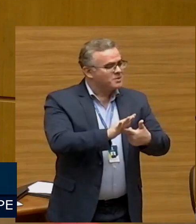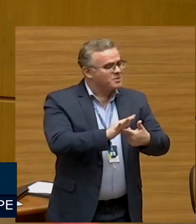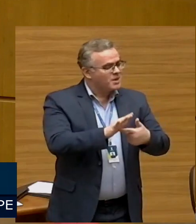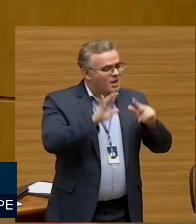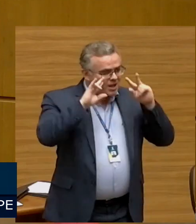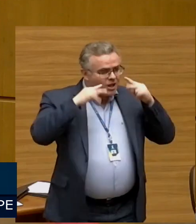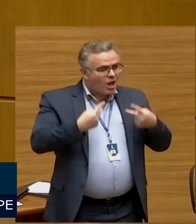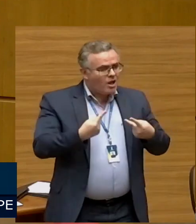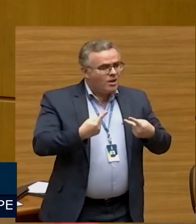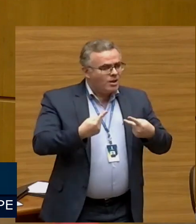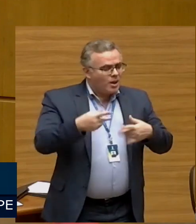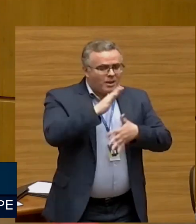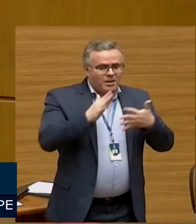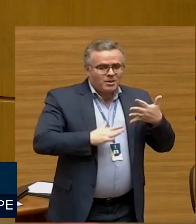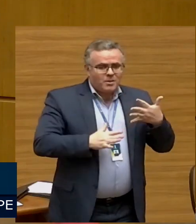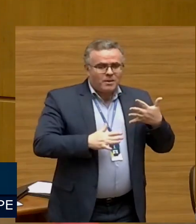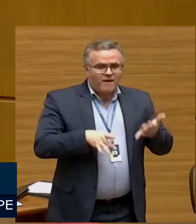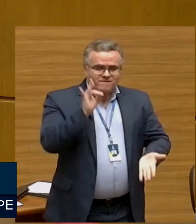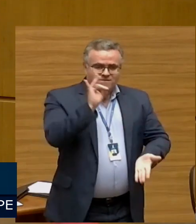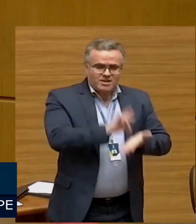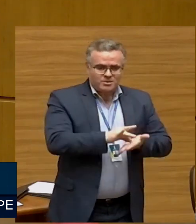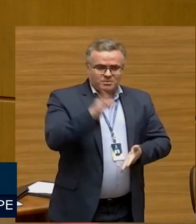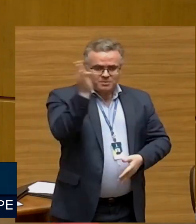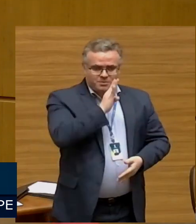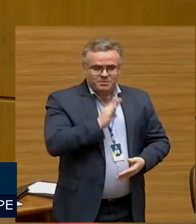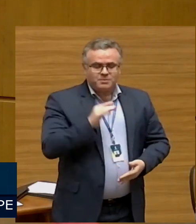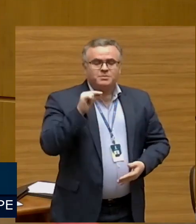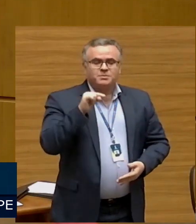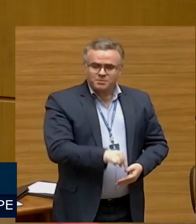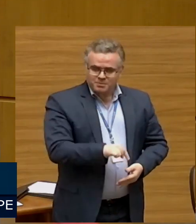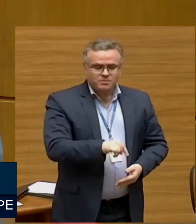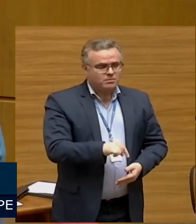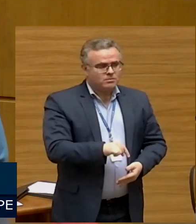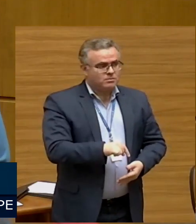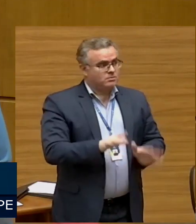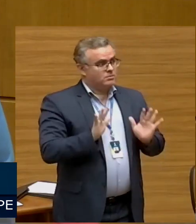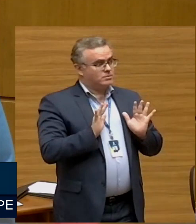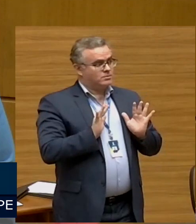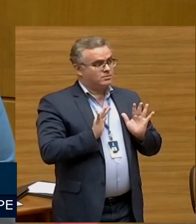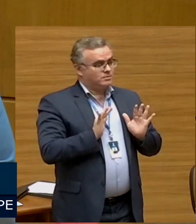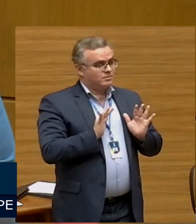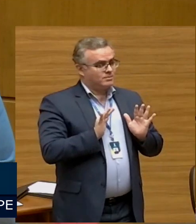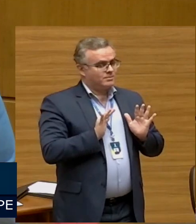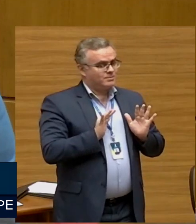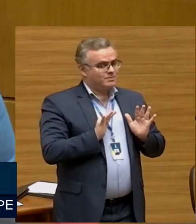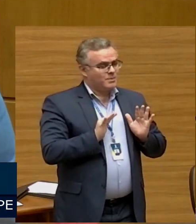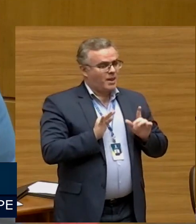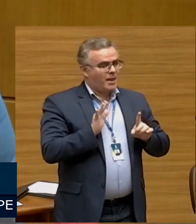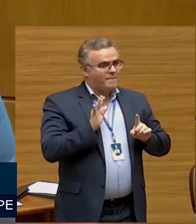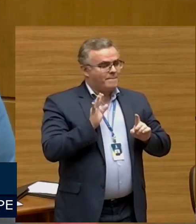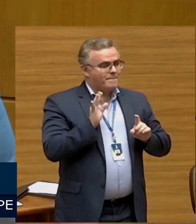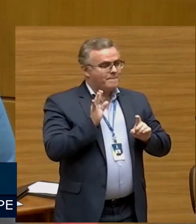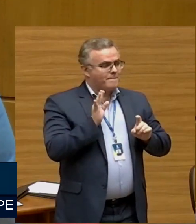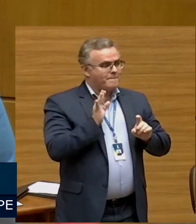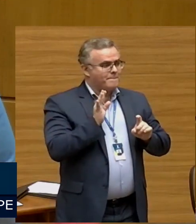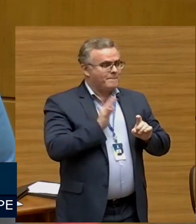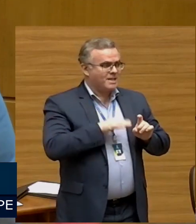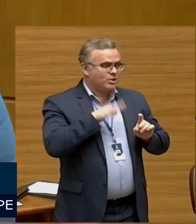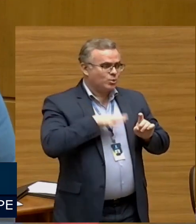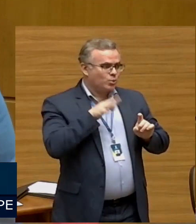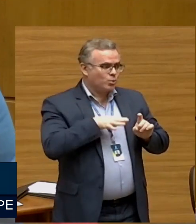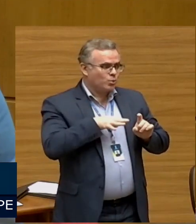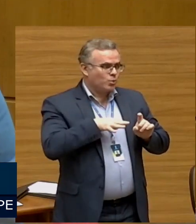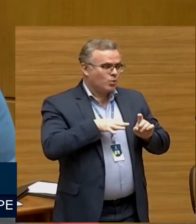a língua de sinais como língua do Brasil, que é um engano e é um mito achar que é a segunda língua do